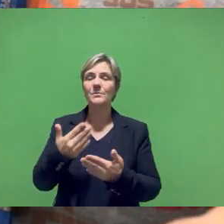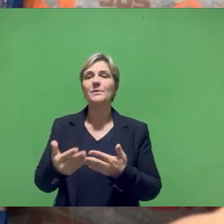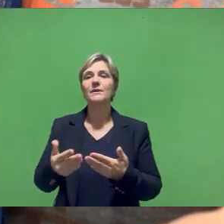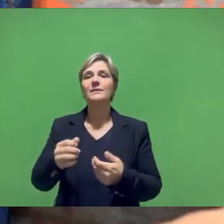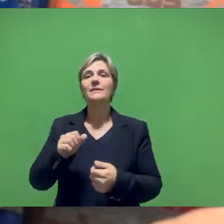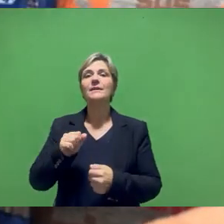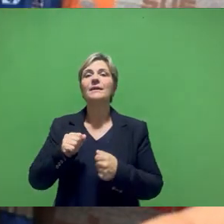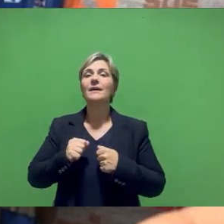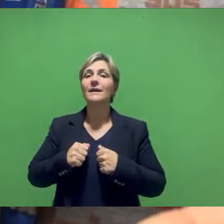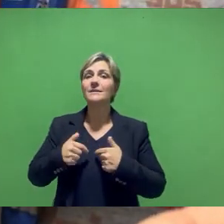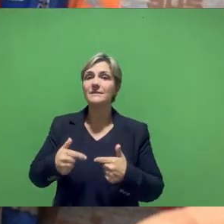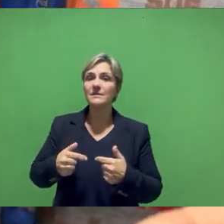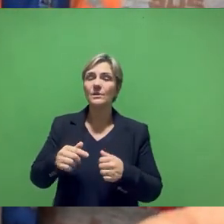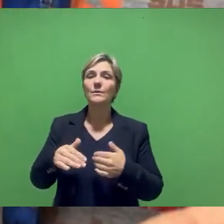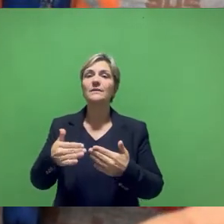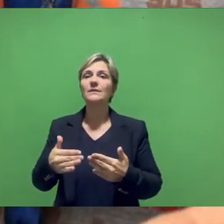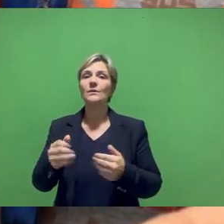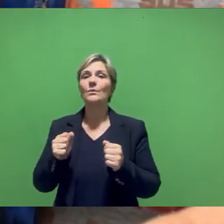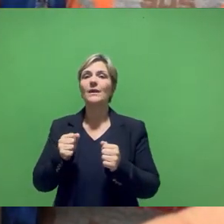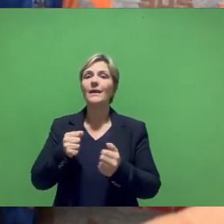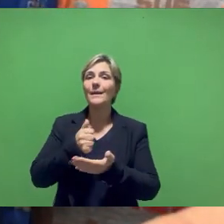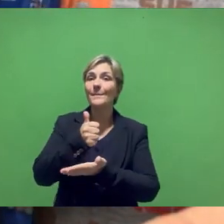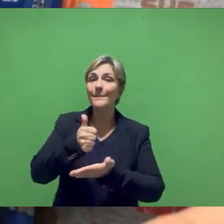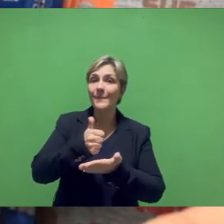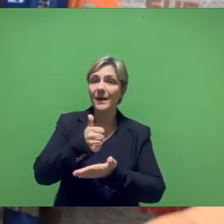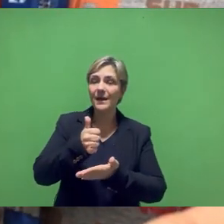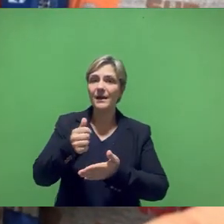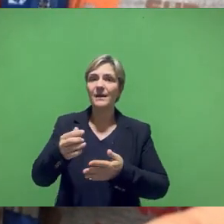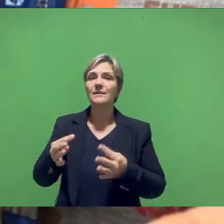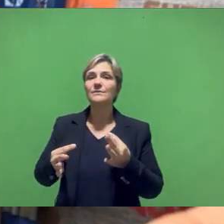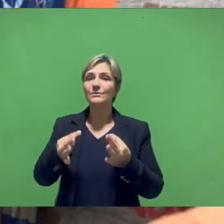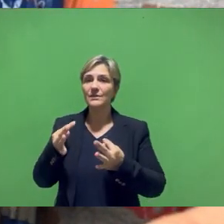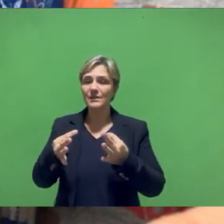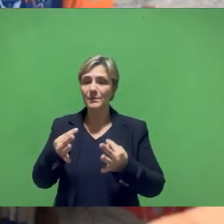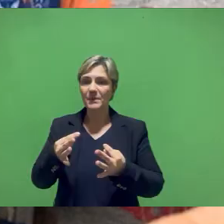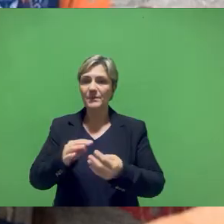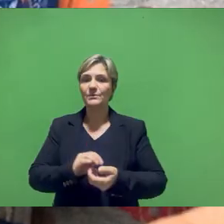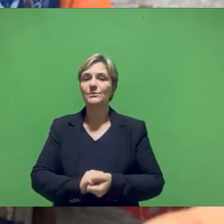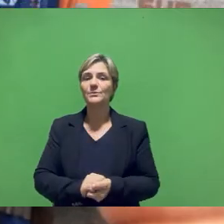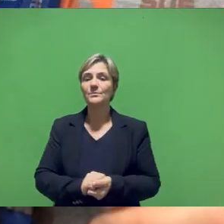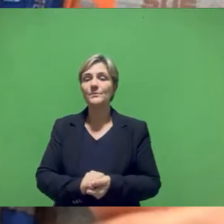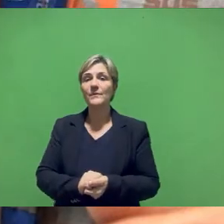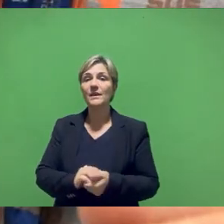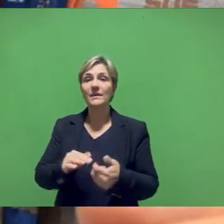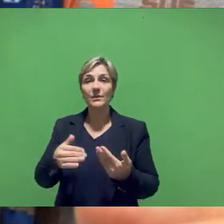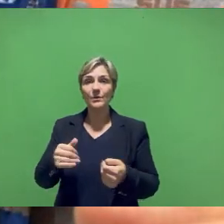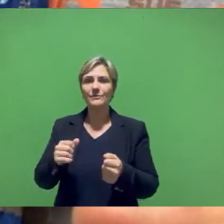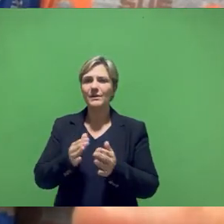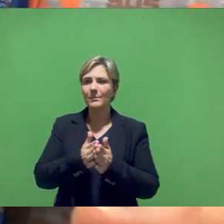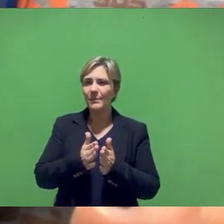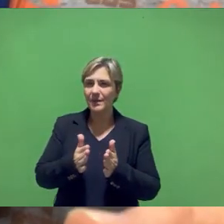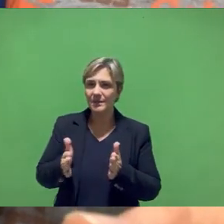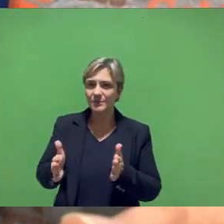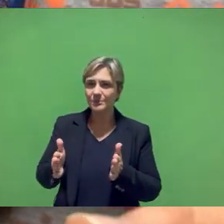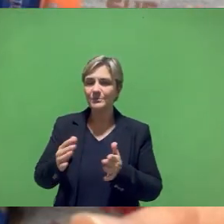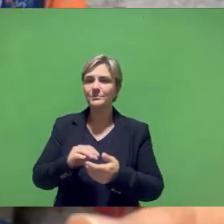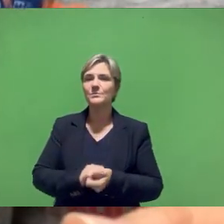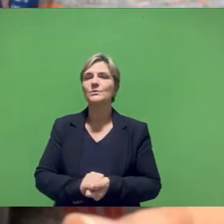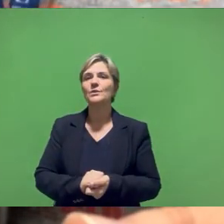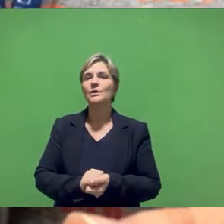ação. Então, ela é a base do tratamento, a insulina NPH, tá? Ela fica mais tempo